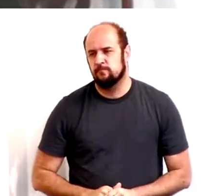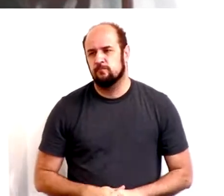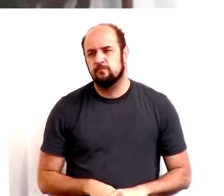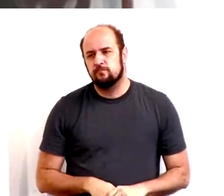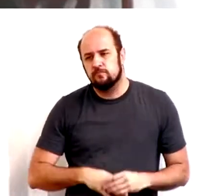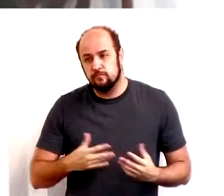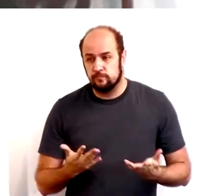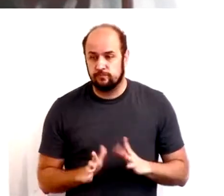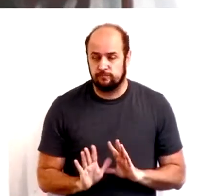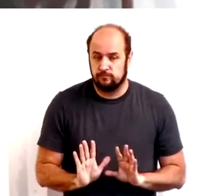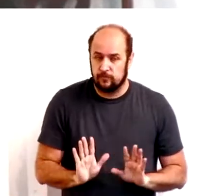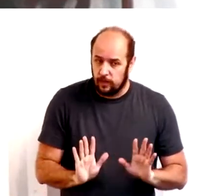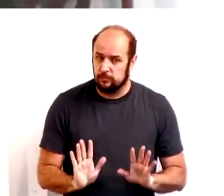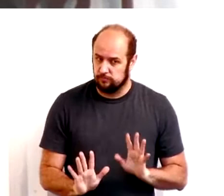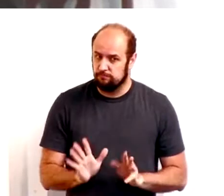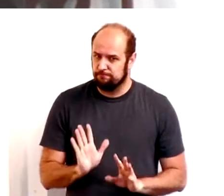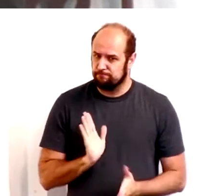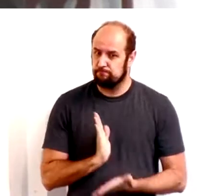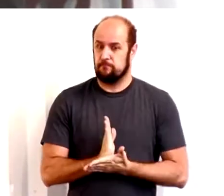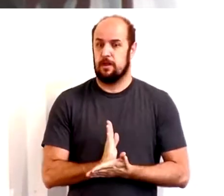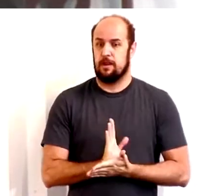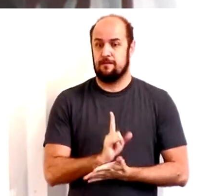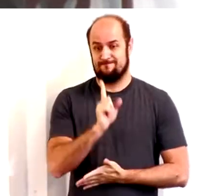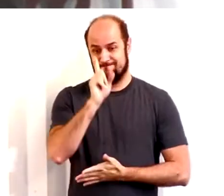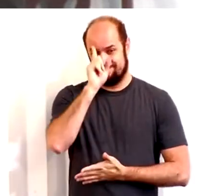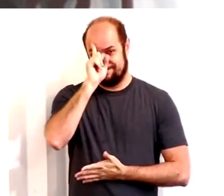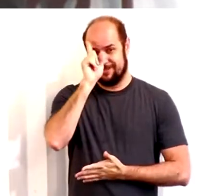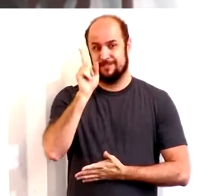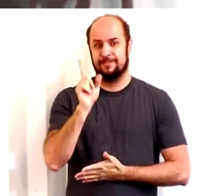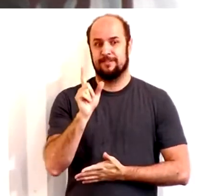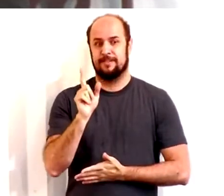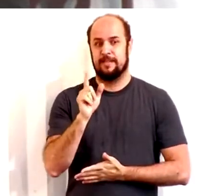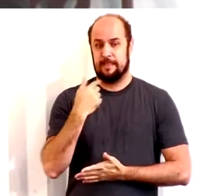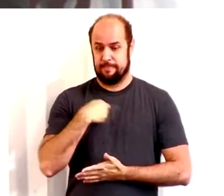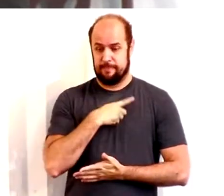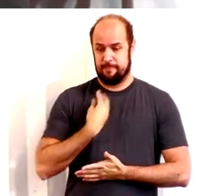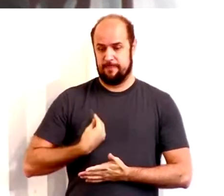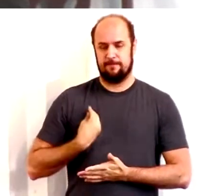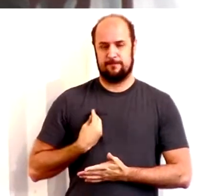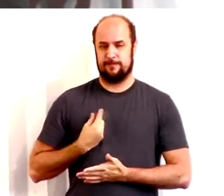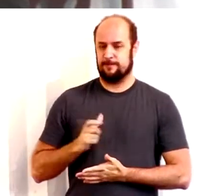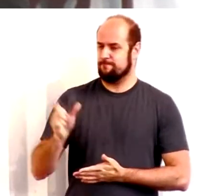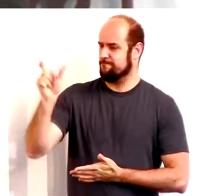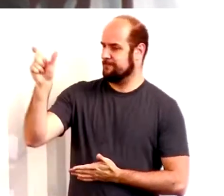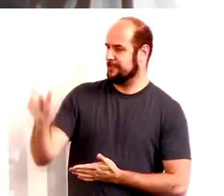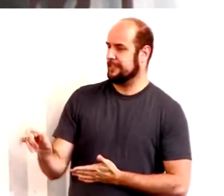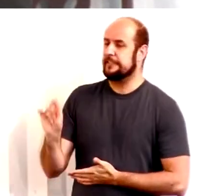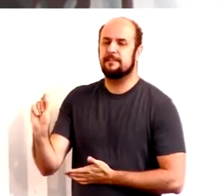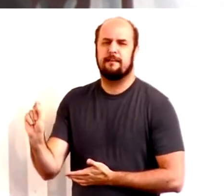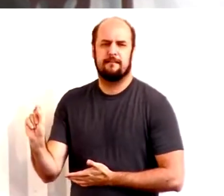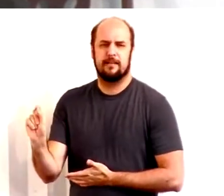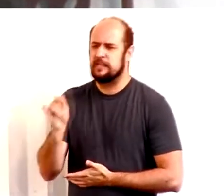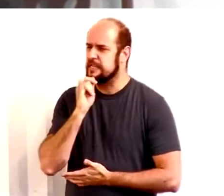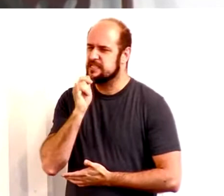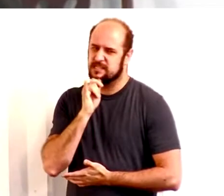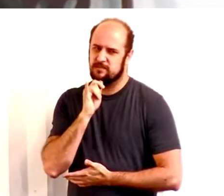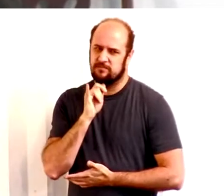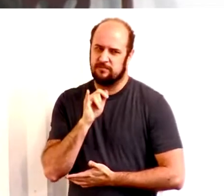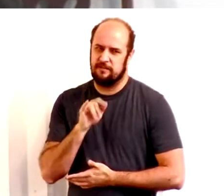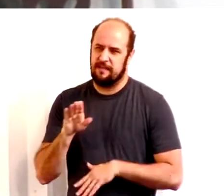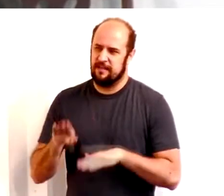Às vezes nós precisamos parar para pensar um pouquinho em quem nós estamos seguindo. Talvez você segue pessoas que não têm